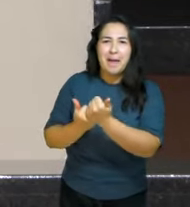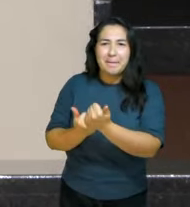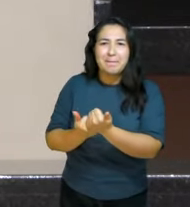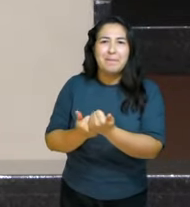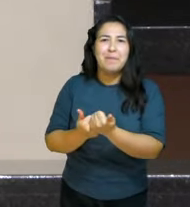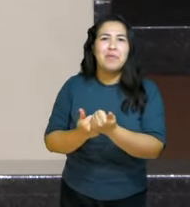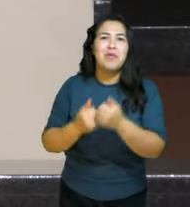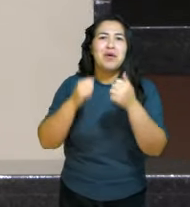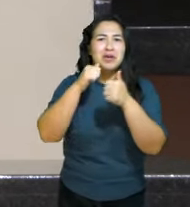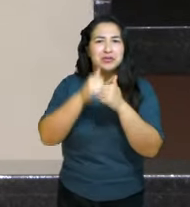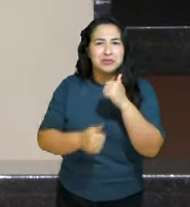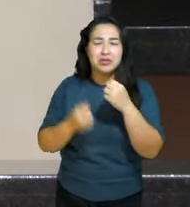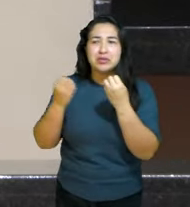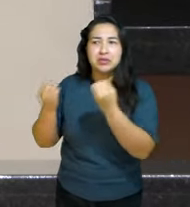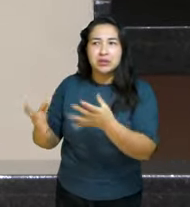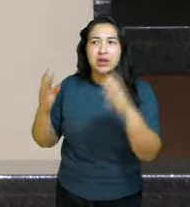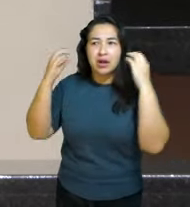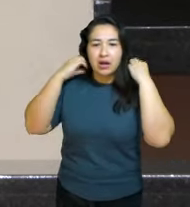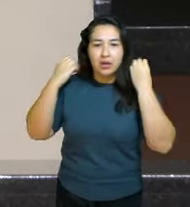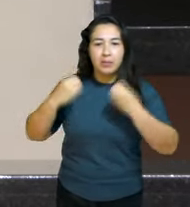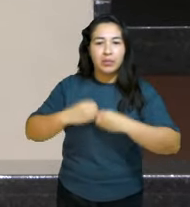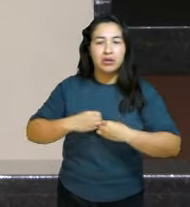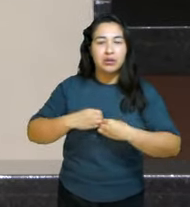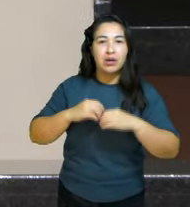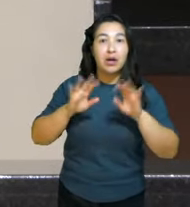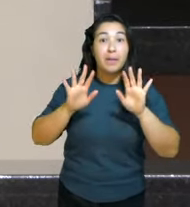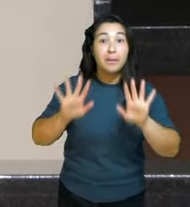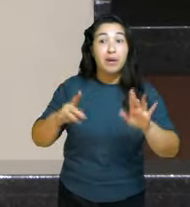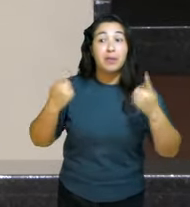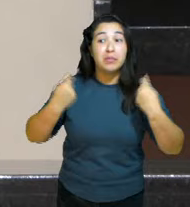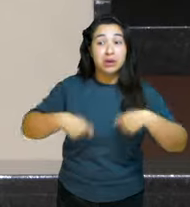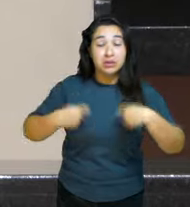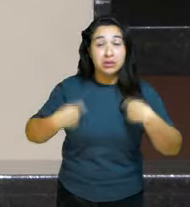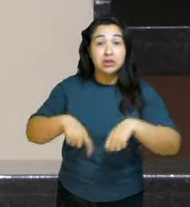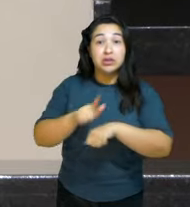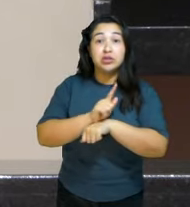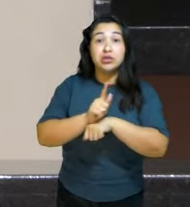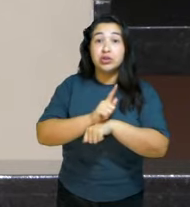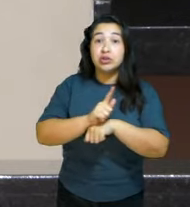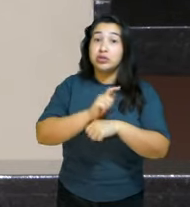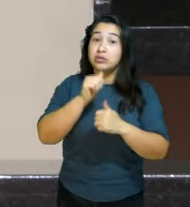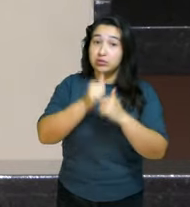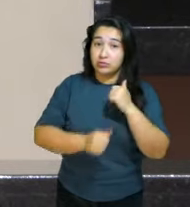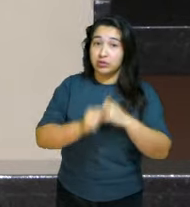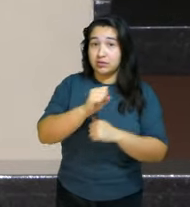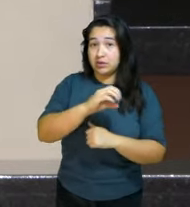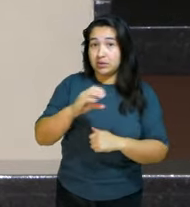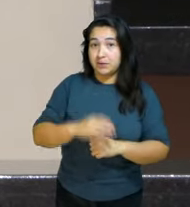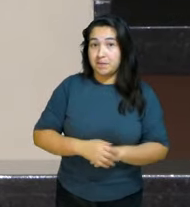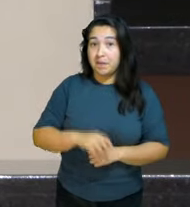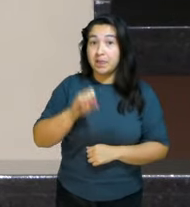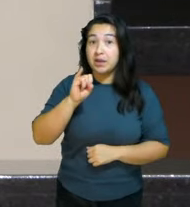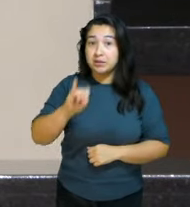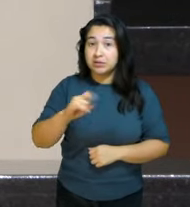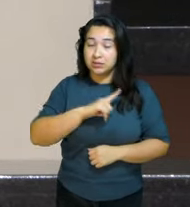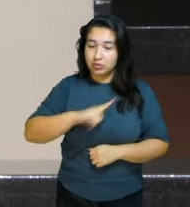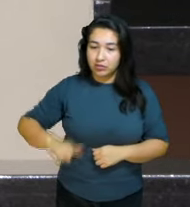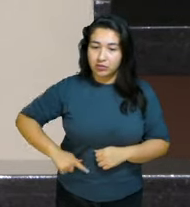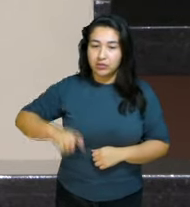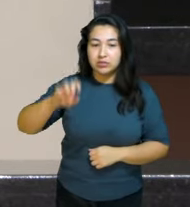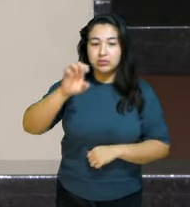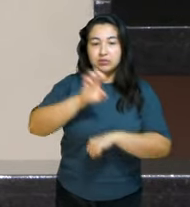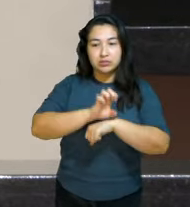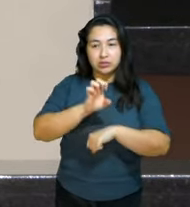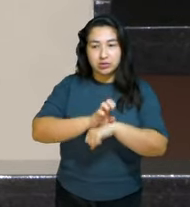medalha. Mas, na verdade, nós temos que fazer gestão esportiva em Santa Catarina. Então, se o governo do Estado tem esse entendimento, essa preocupação com o